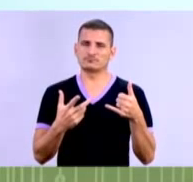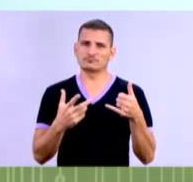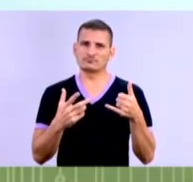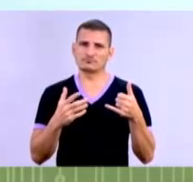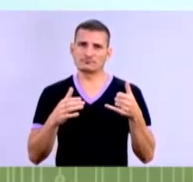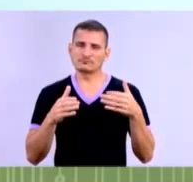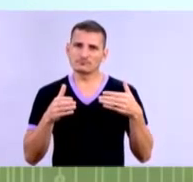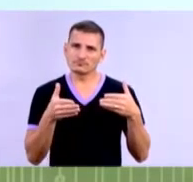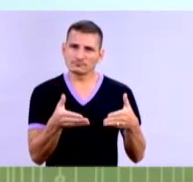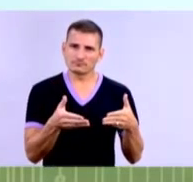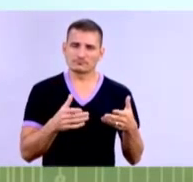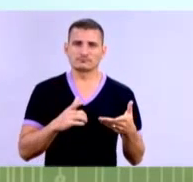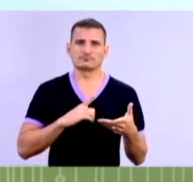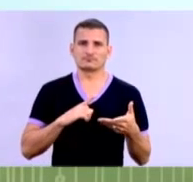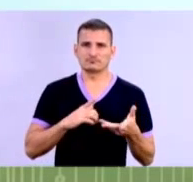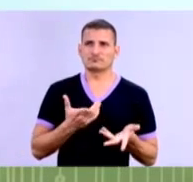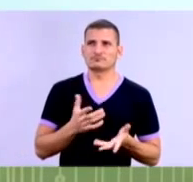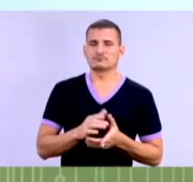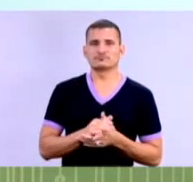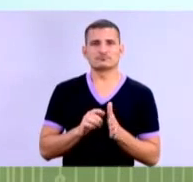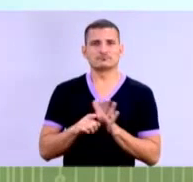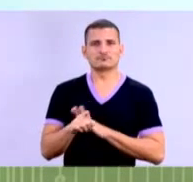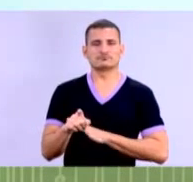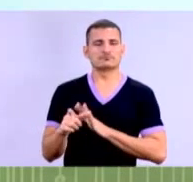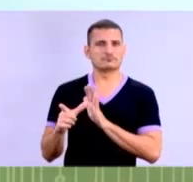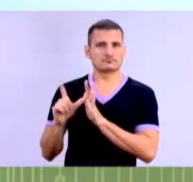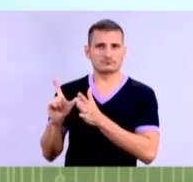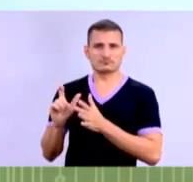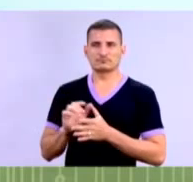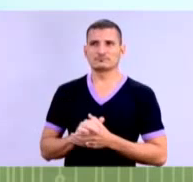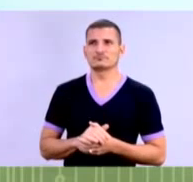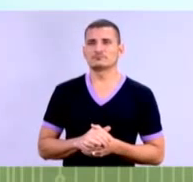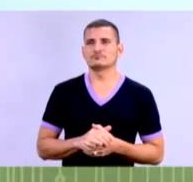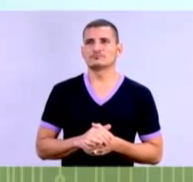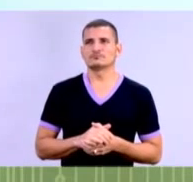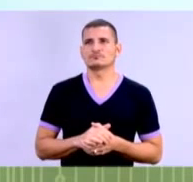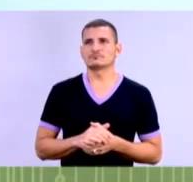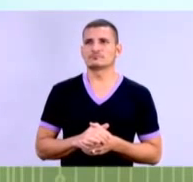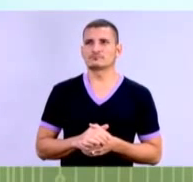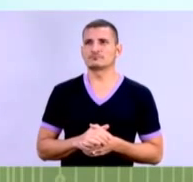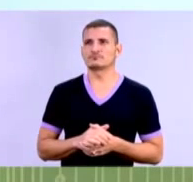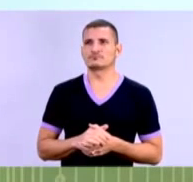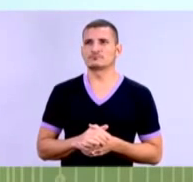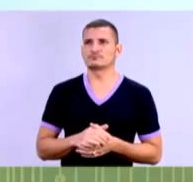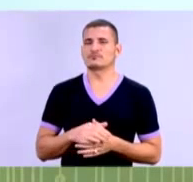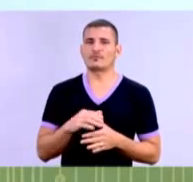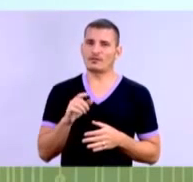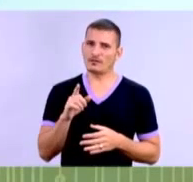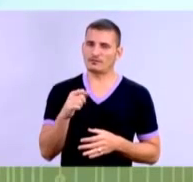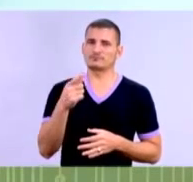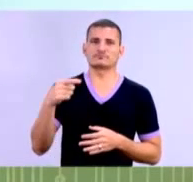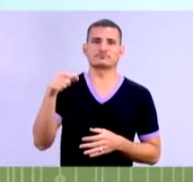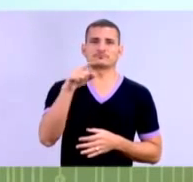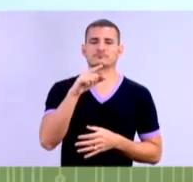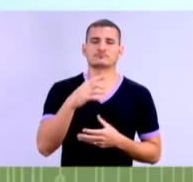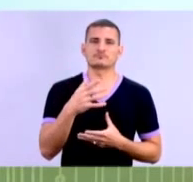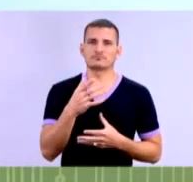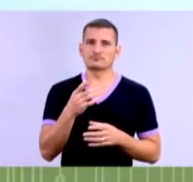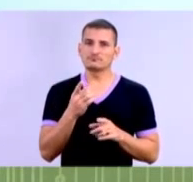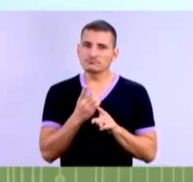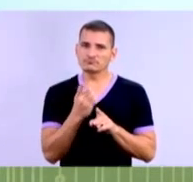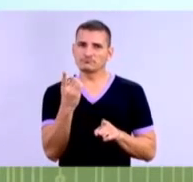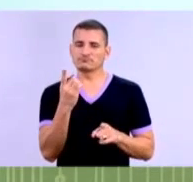função específica e tal, naquela pergunta que a gente lançou. A ideia era essa mesmo, de vocês chegarem e identificar, né, o que